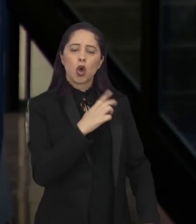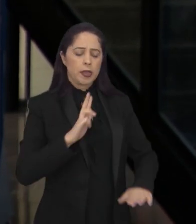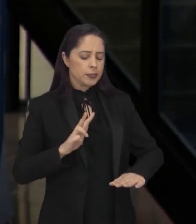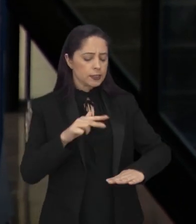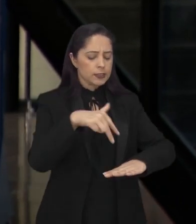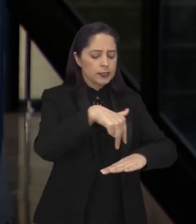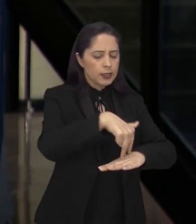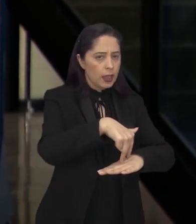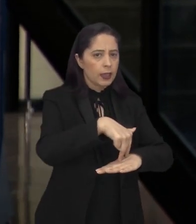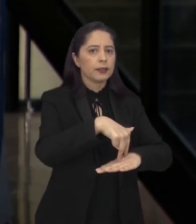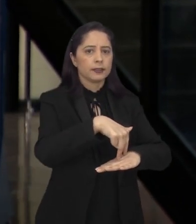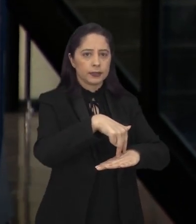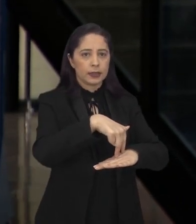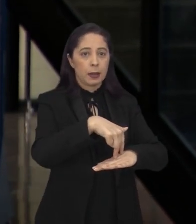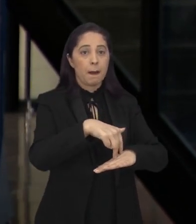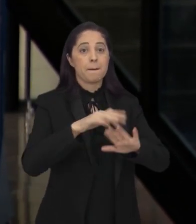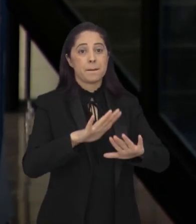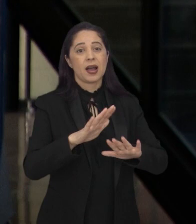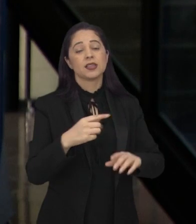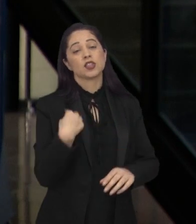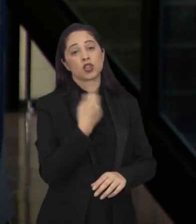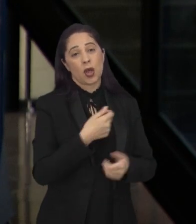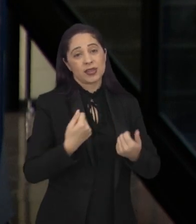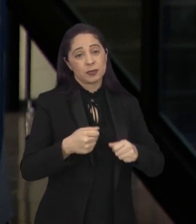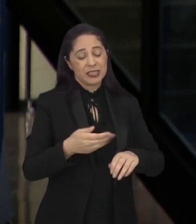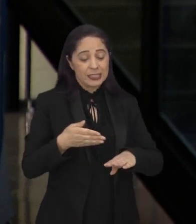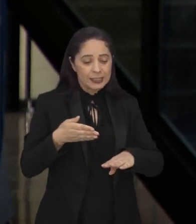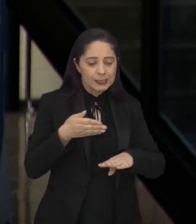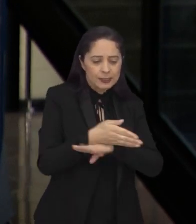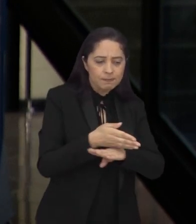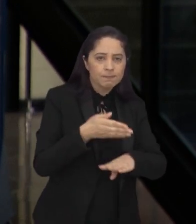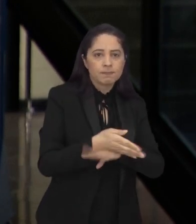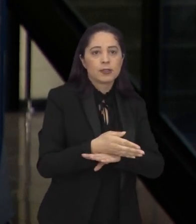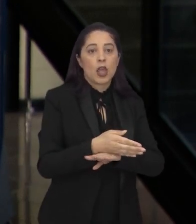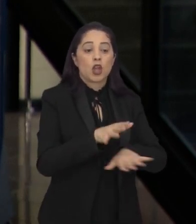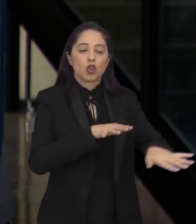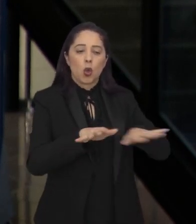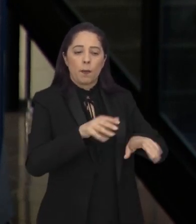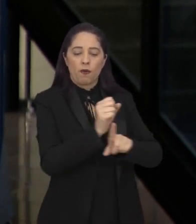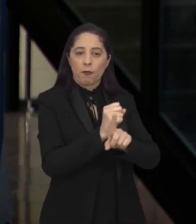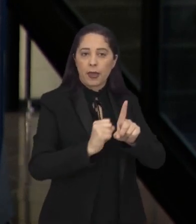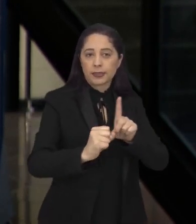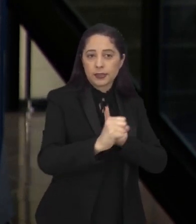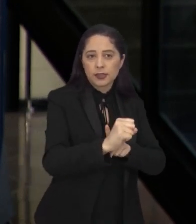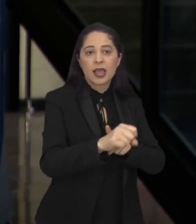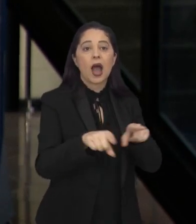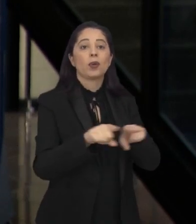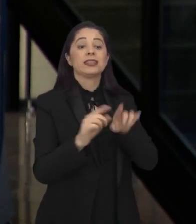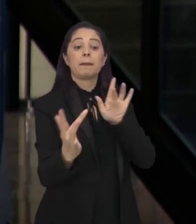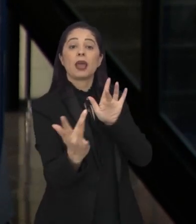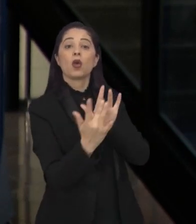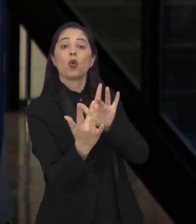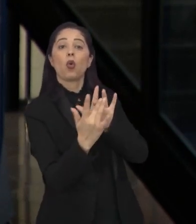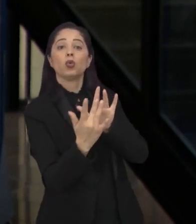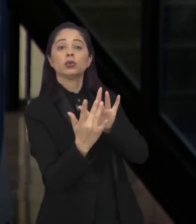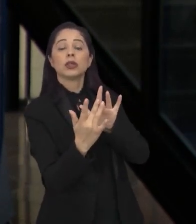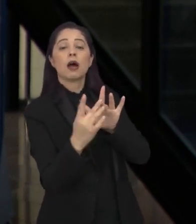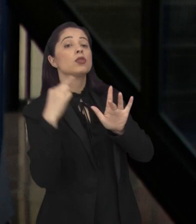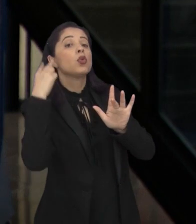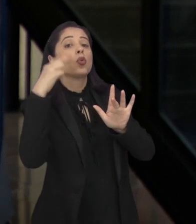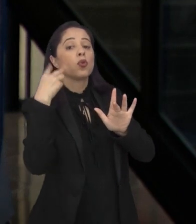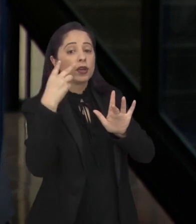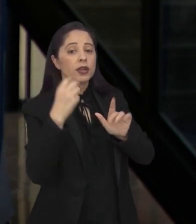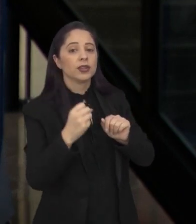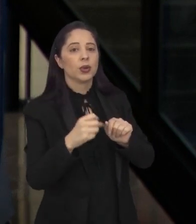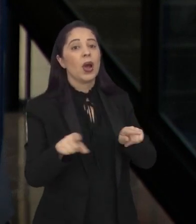nossa sociedade, ela vai ser tanto com a gente se envolvendo com diferentes movimentos sociais, entrando em contato com os nossos representantes, né, além da